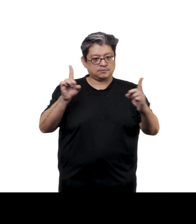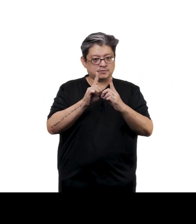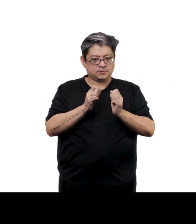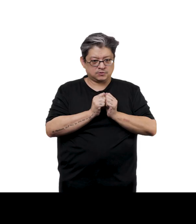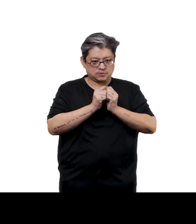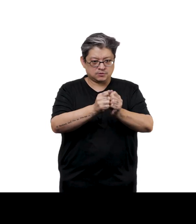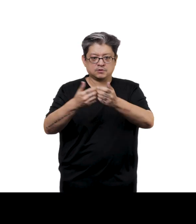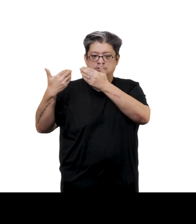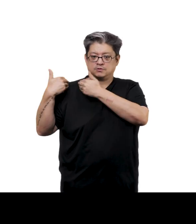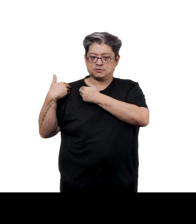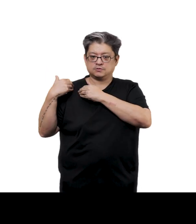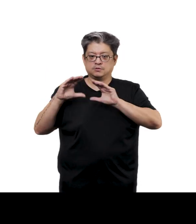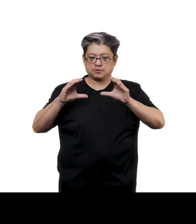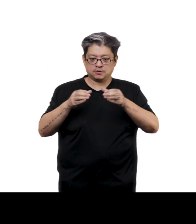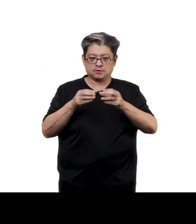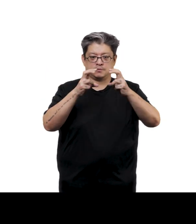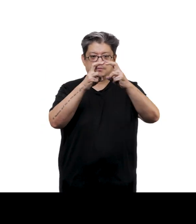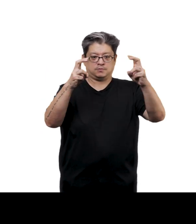acessibilidade@masp.org.br.